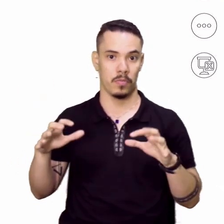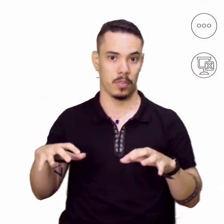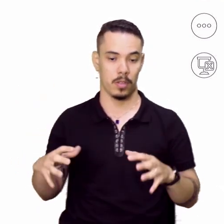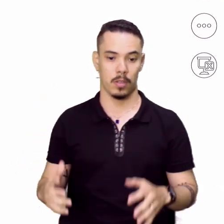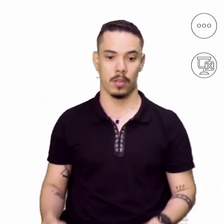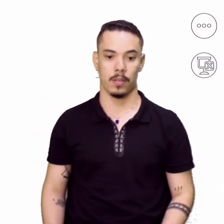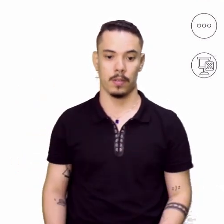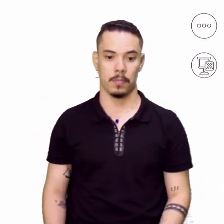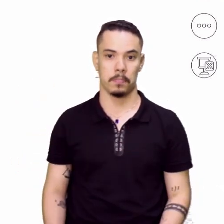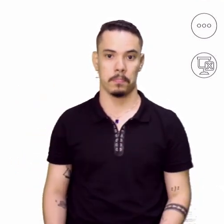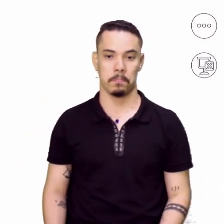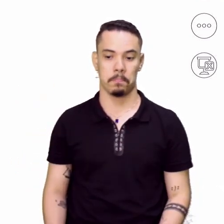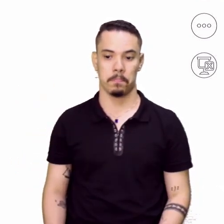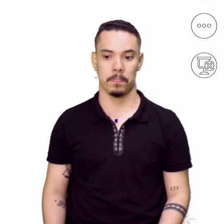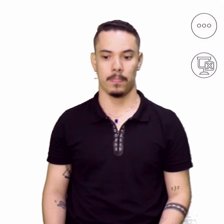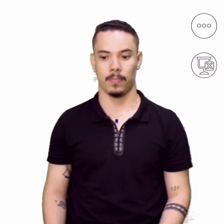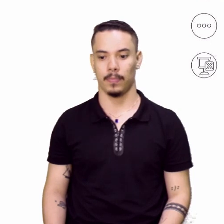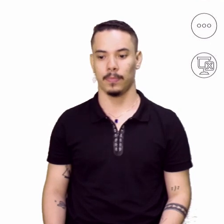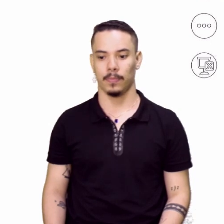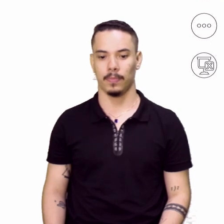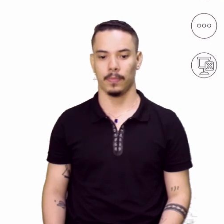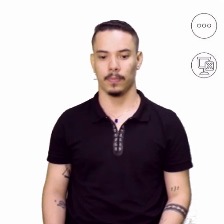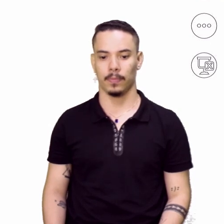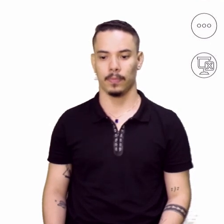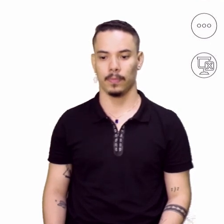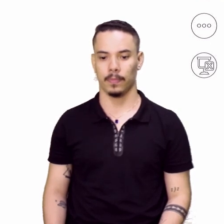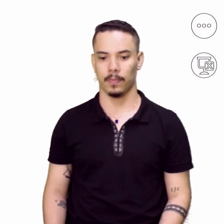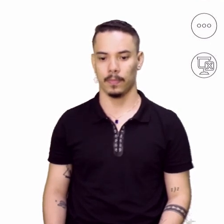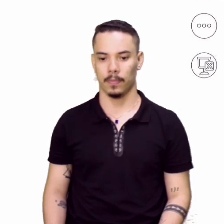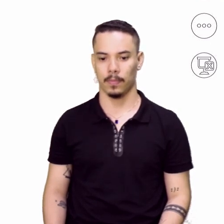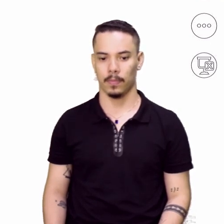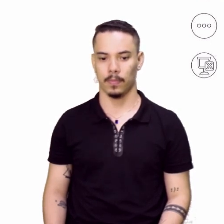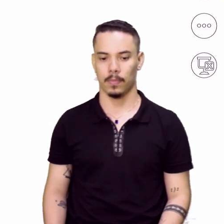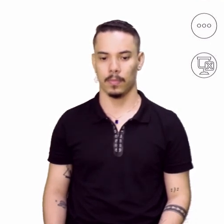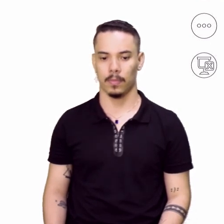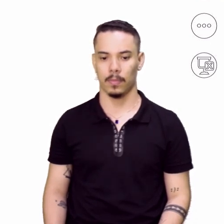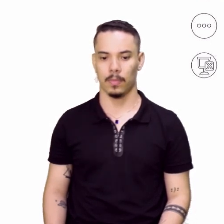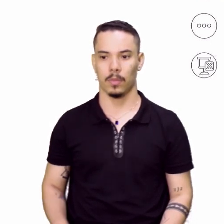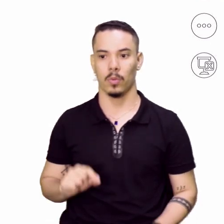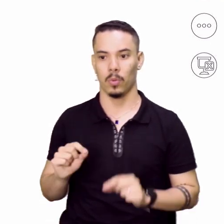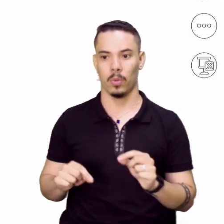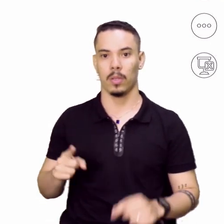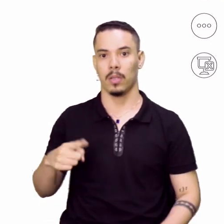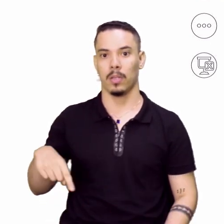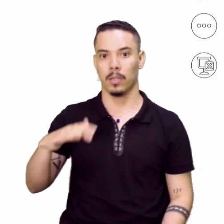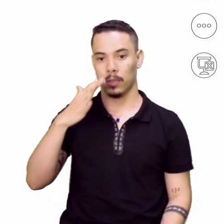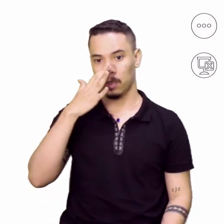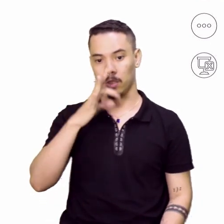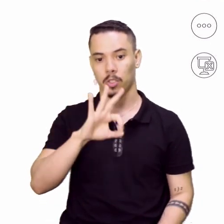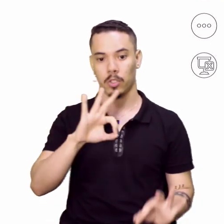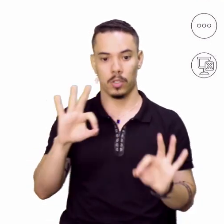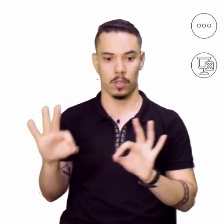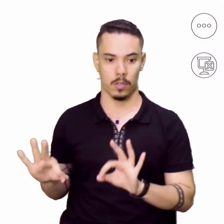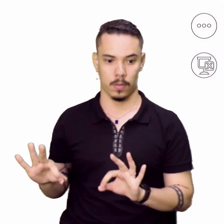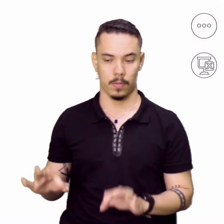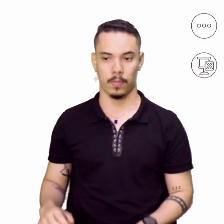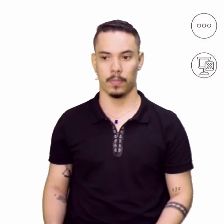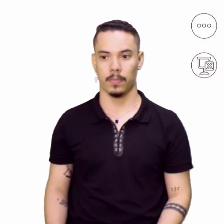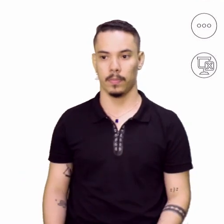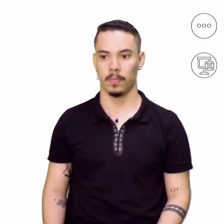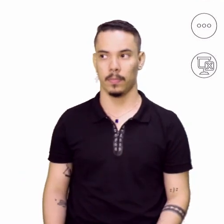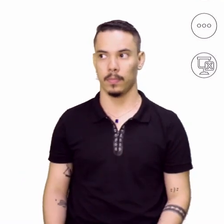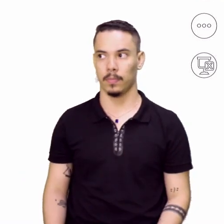sei também te responder isso What will they watch o que eles assistirão então é